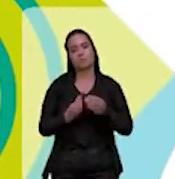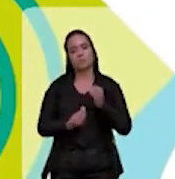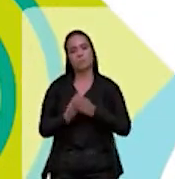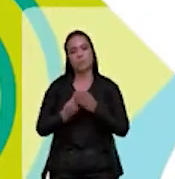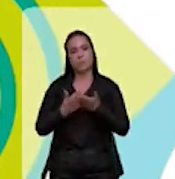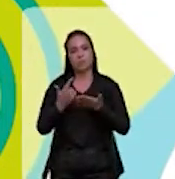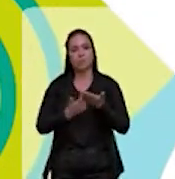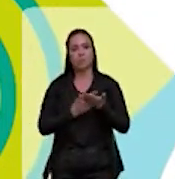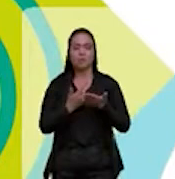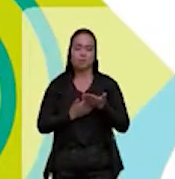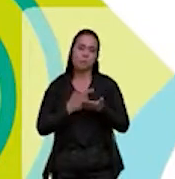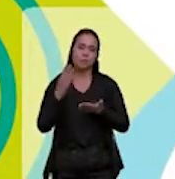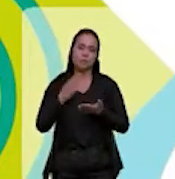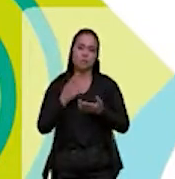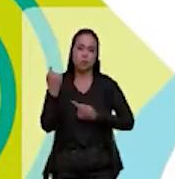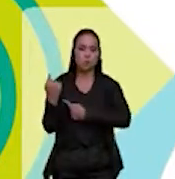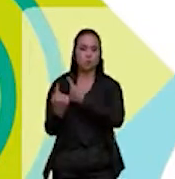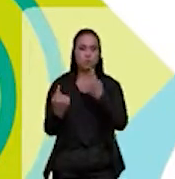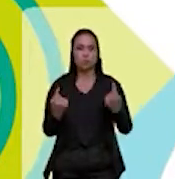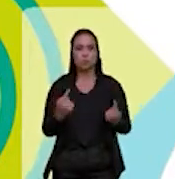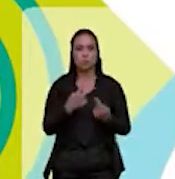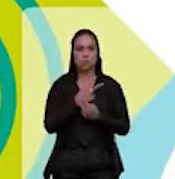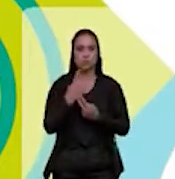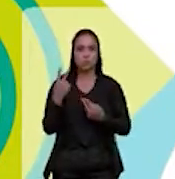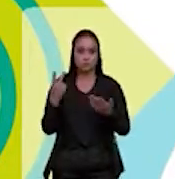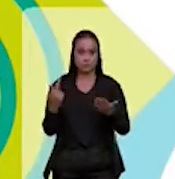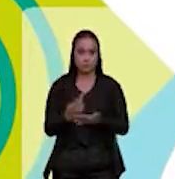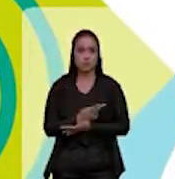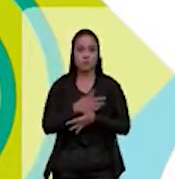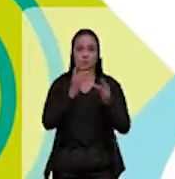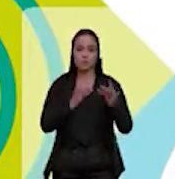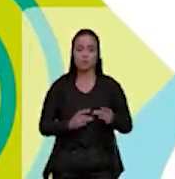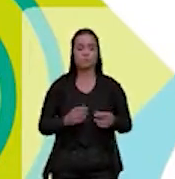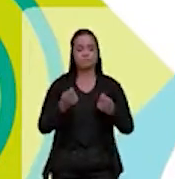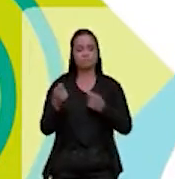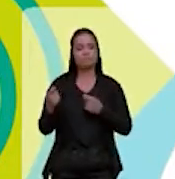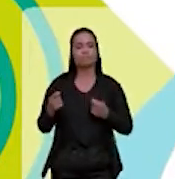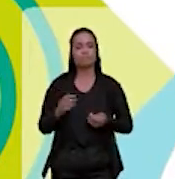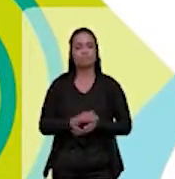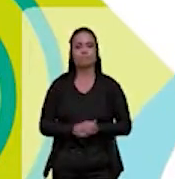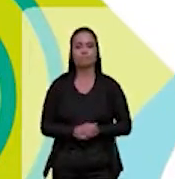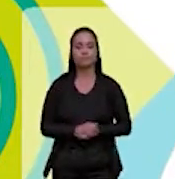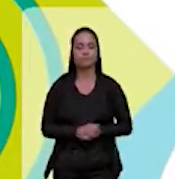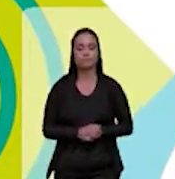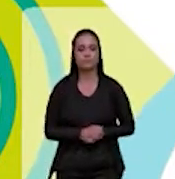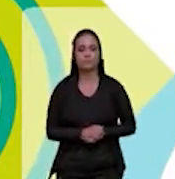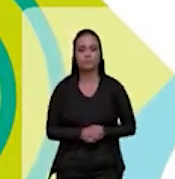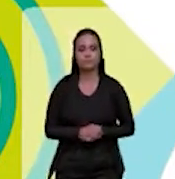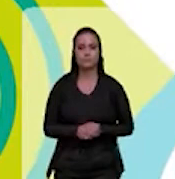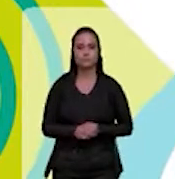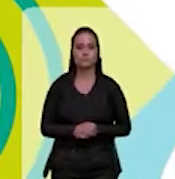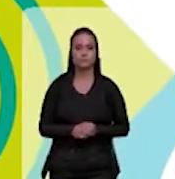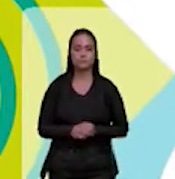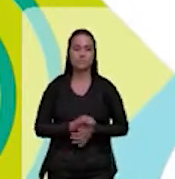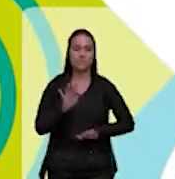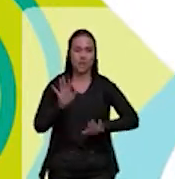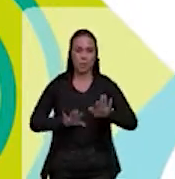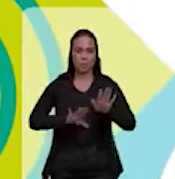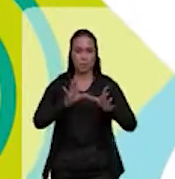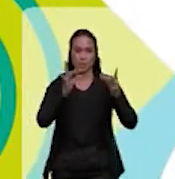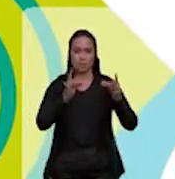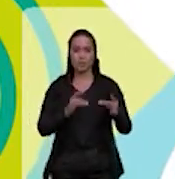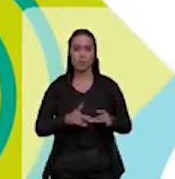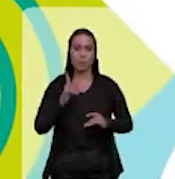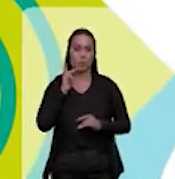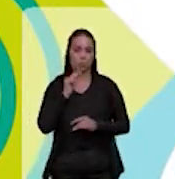brasileira Em ambos os casos foi critério fundamental foram critérios fundamentais alguns